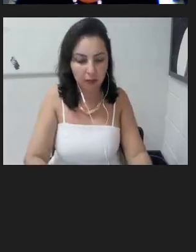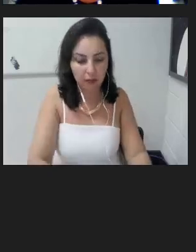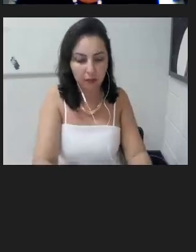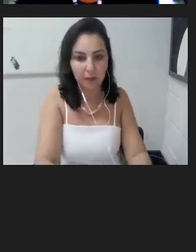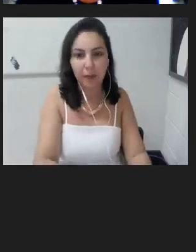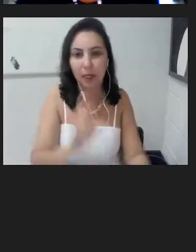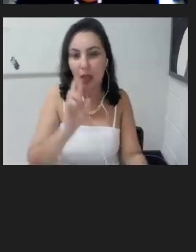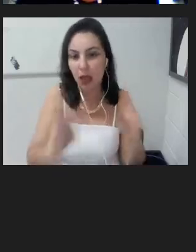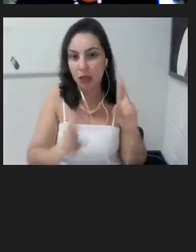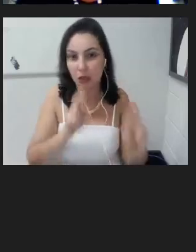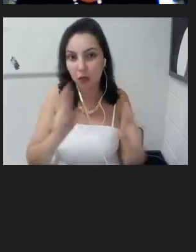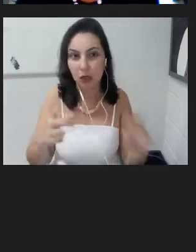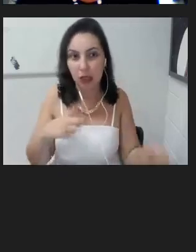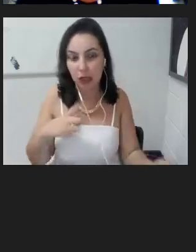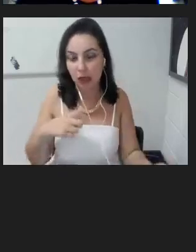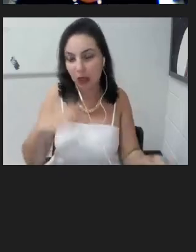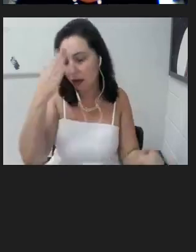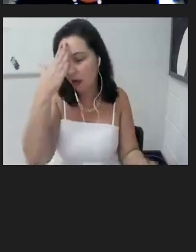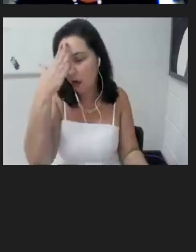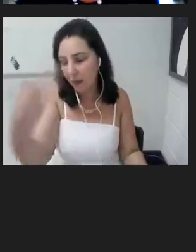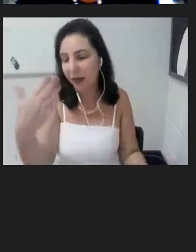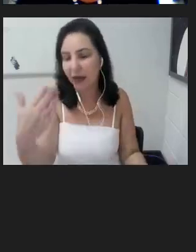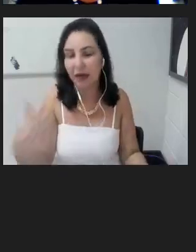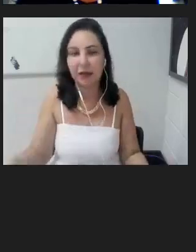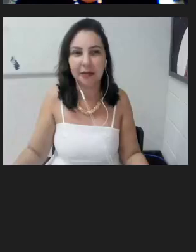aqui. Muito obrigada.